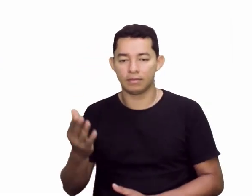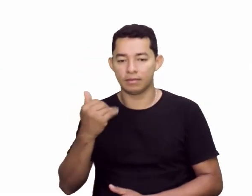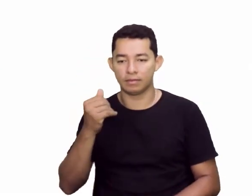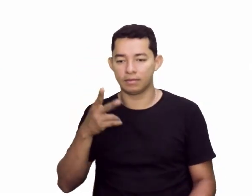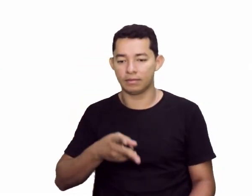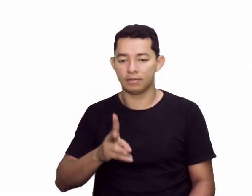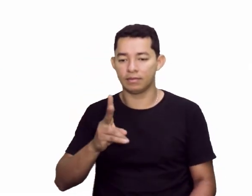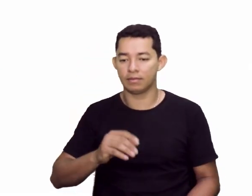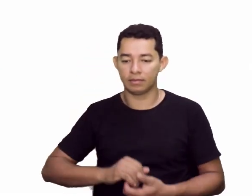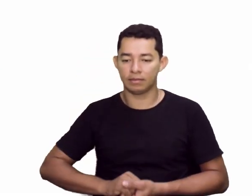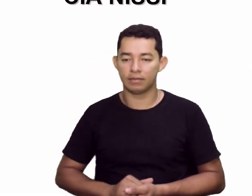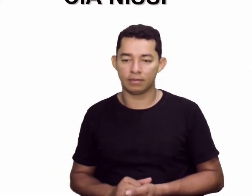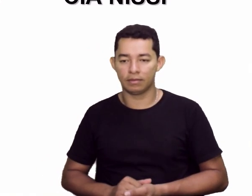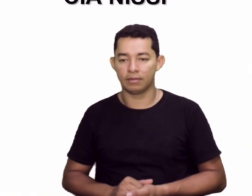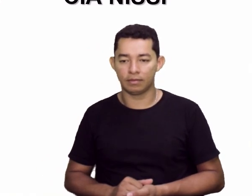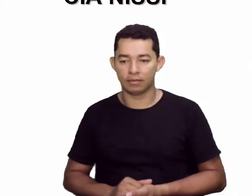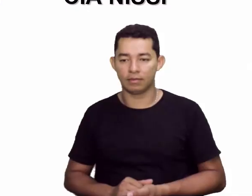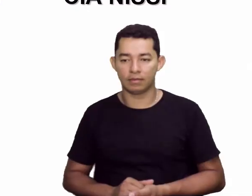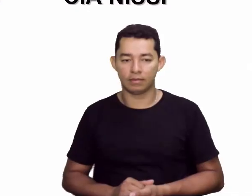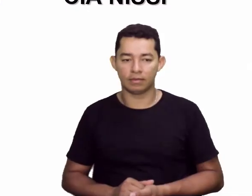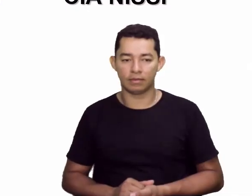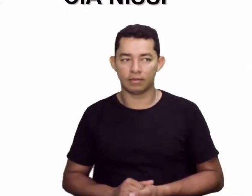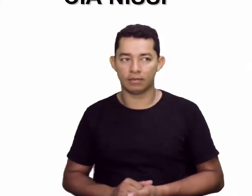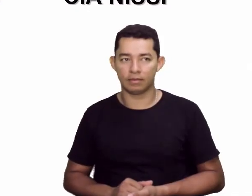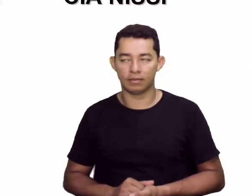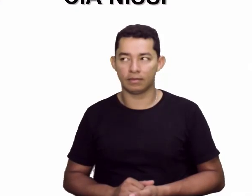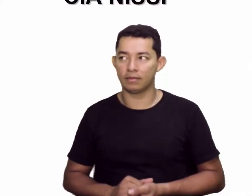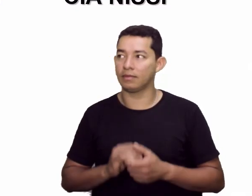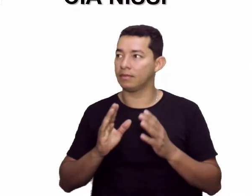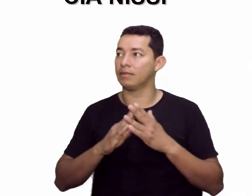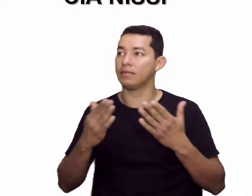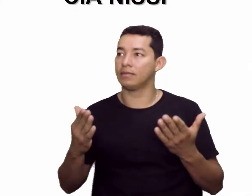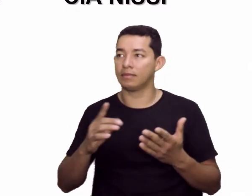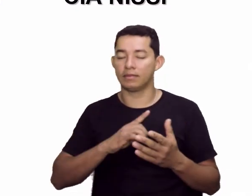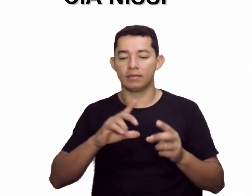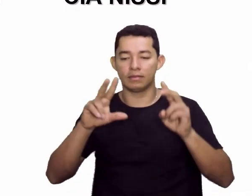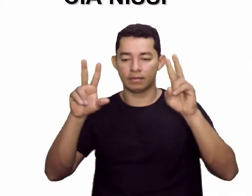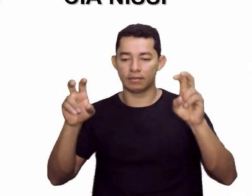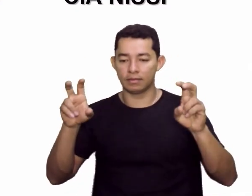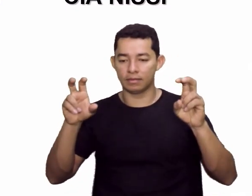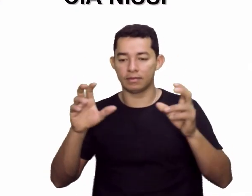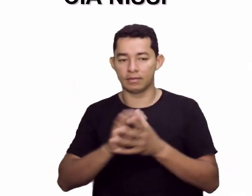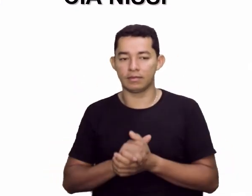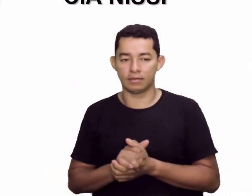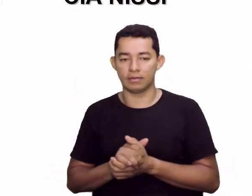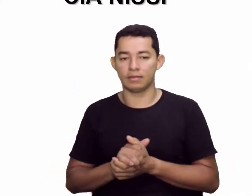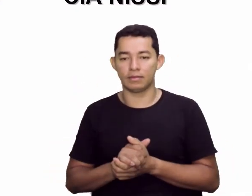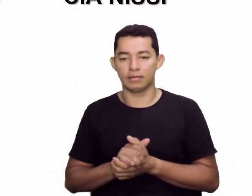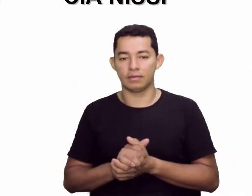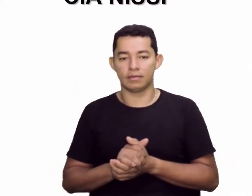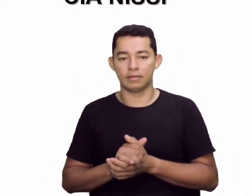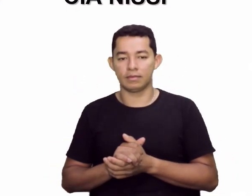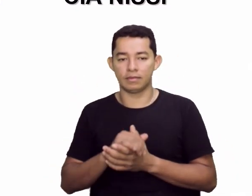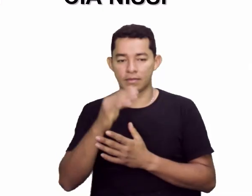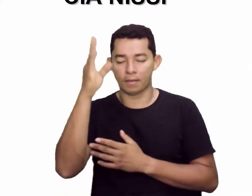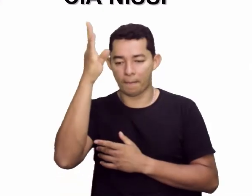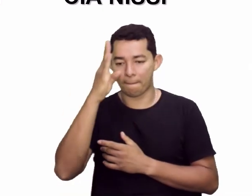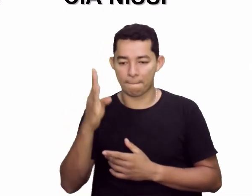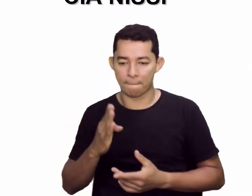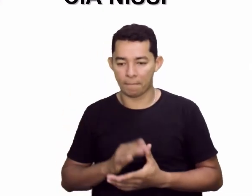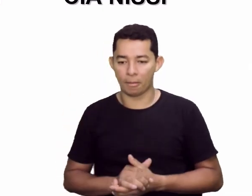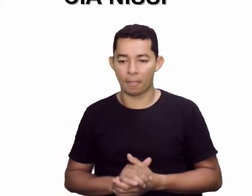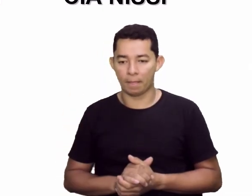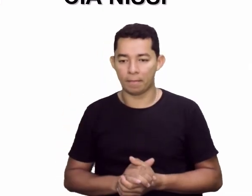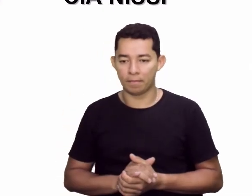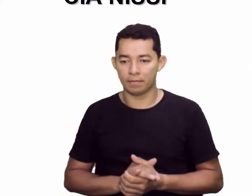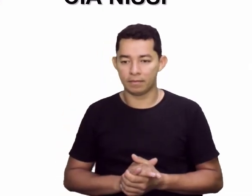continuar. Isso. Então, temos o teatro contemporâneo brasileiro. Tá?